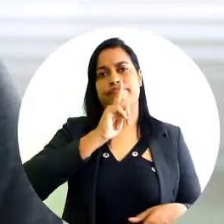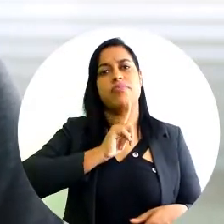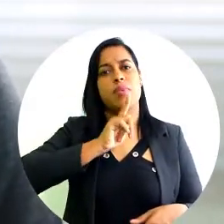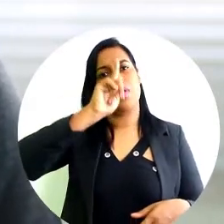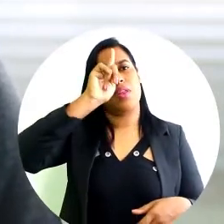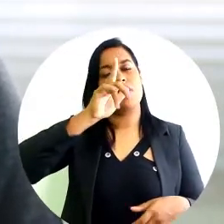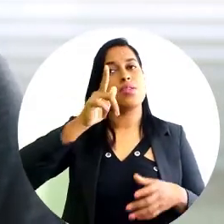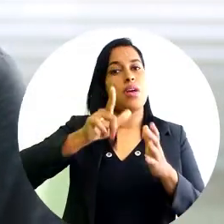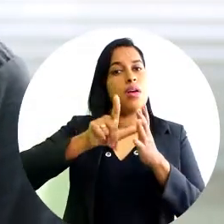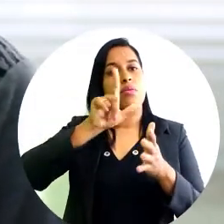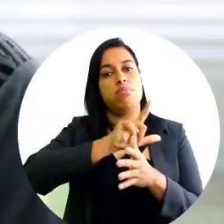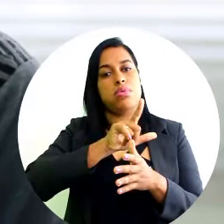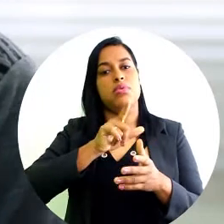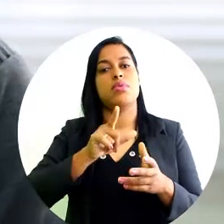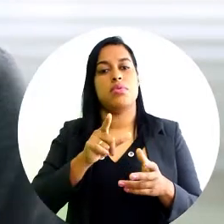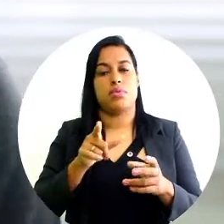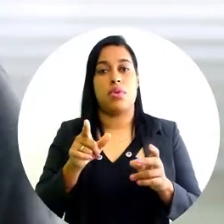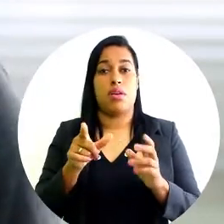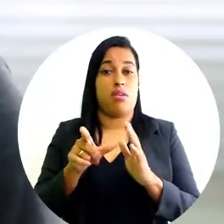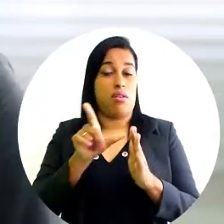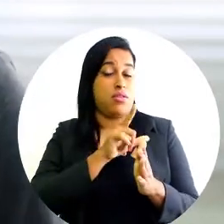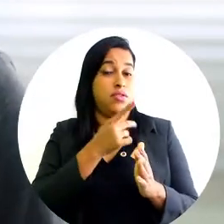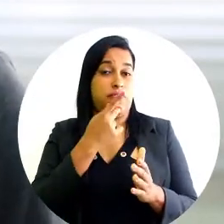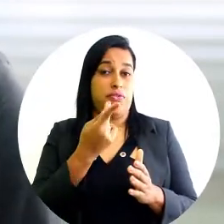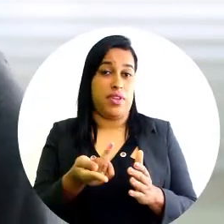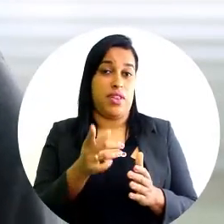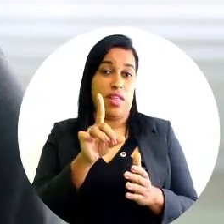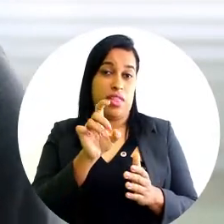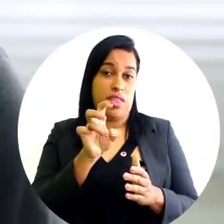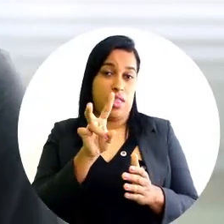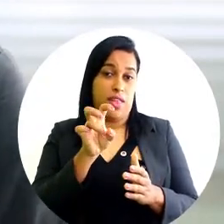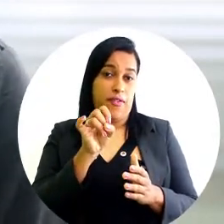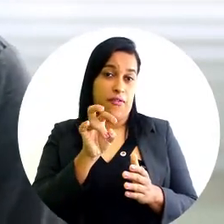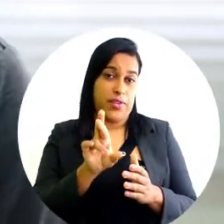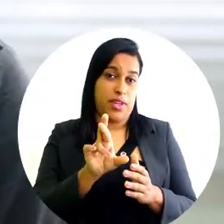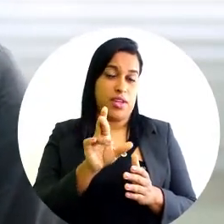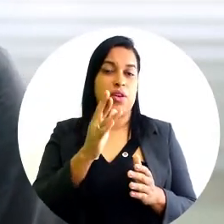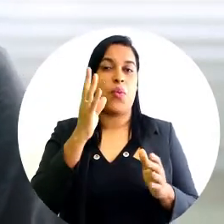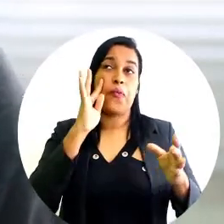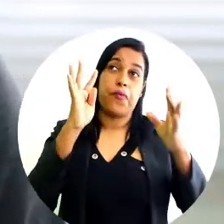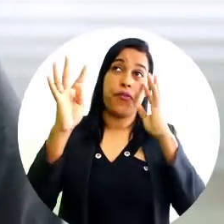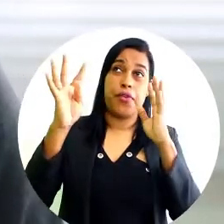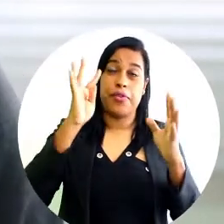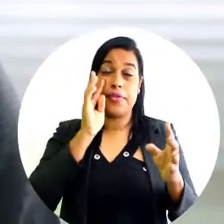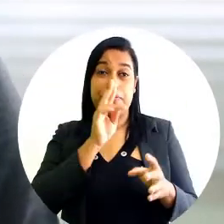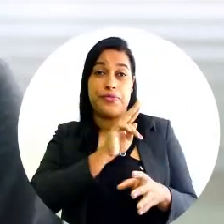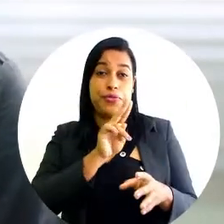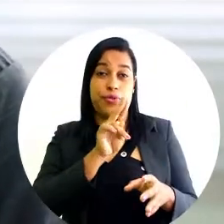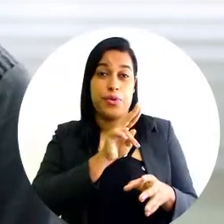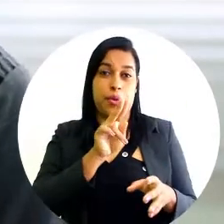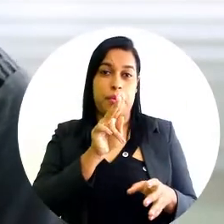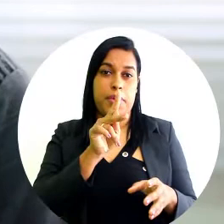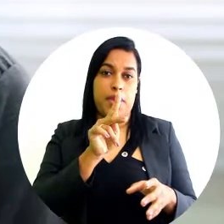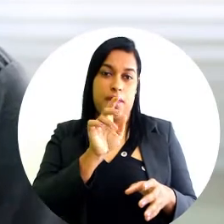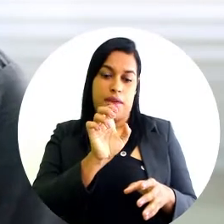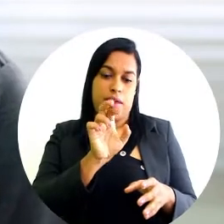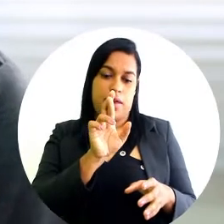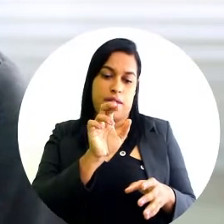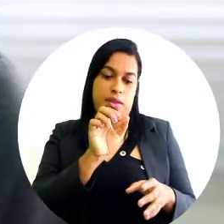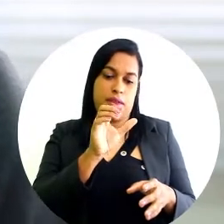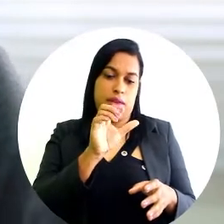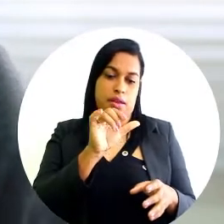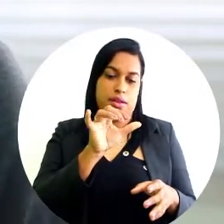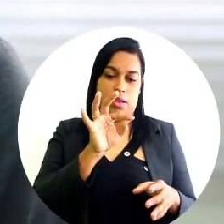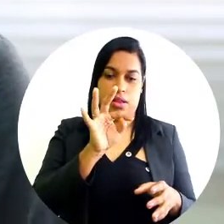Grécia Antiga. E antes mesmo de falar do devir com o filósofo Heráclito, temos que pensar primeiro em